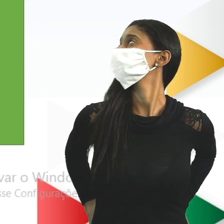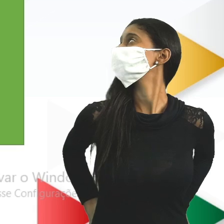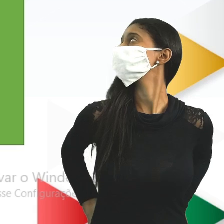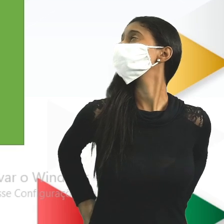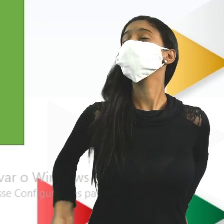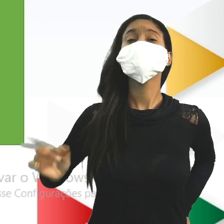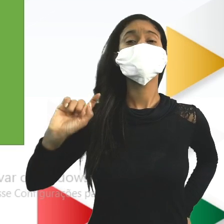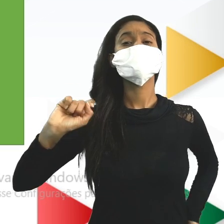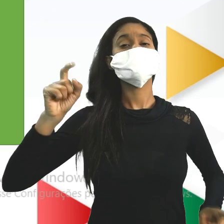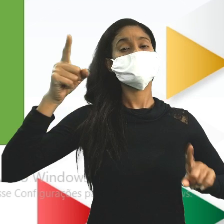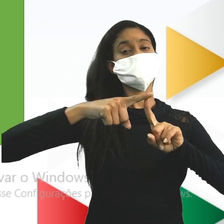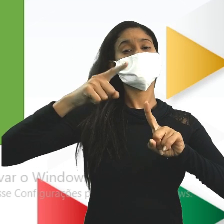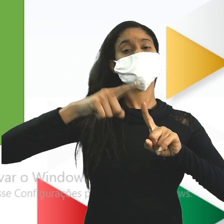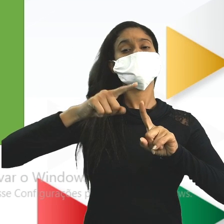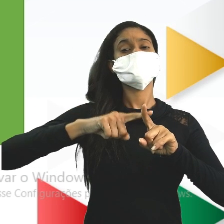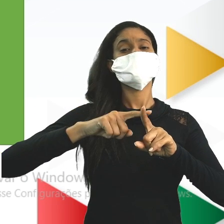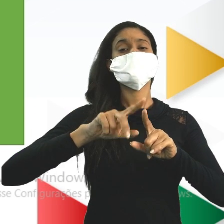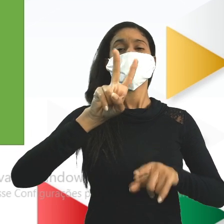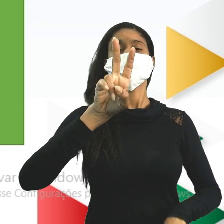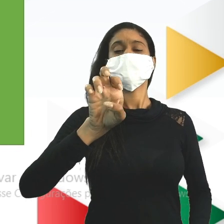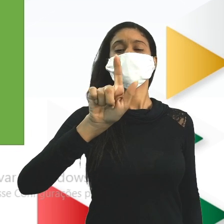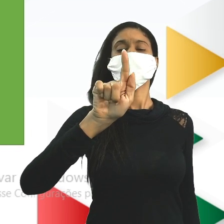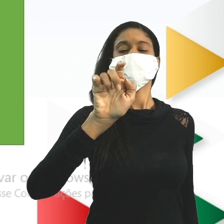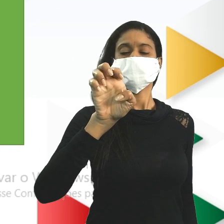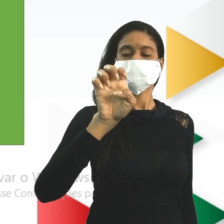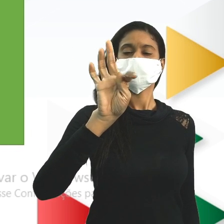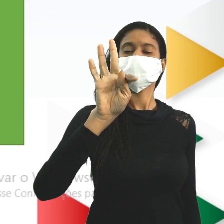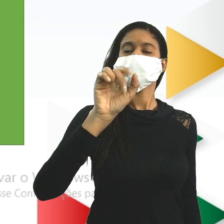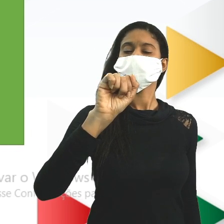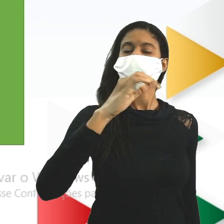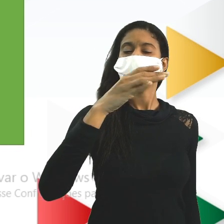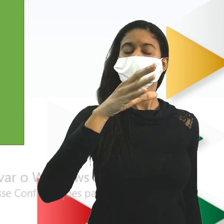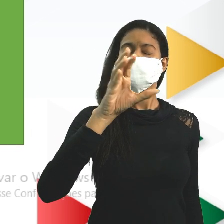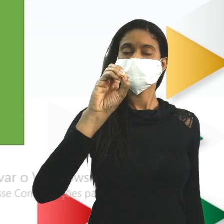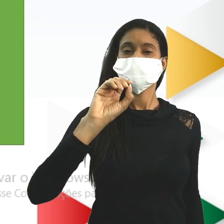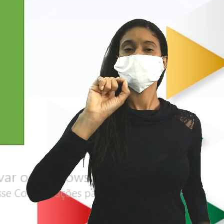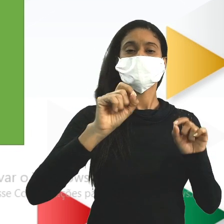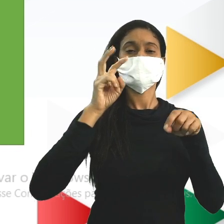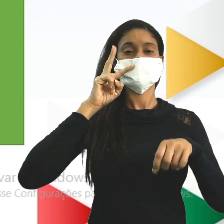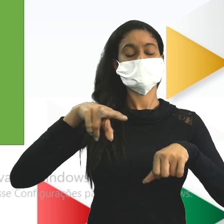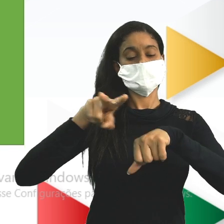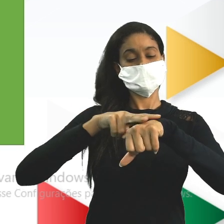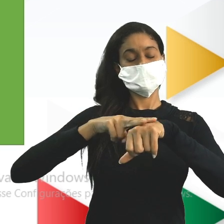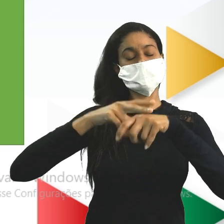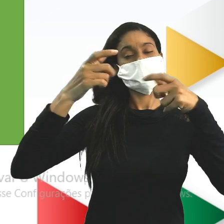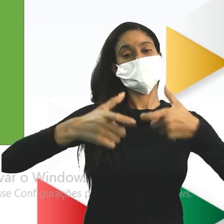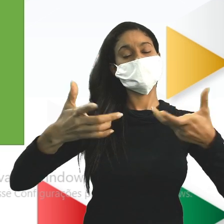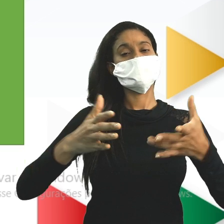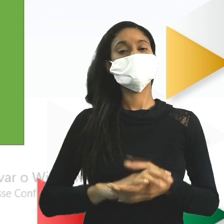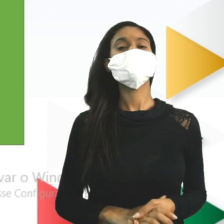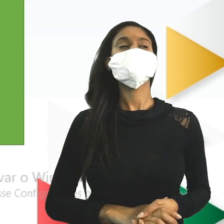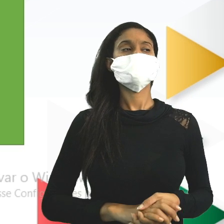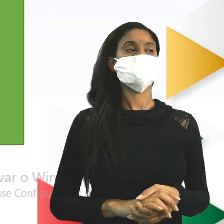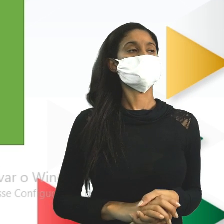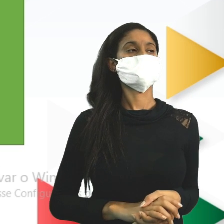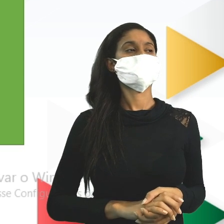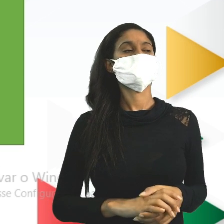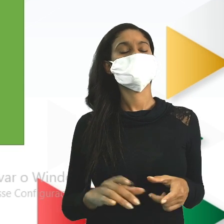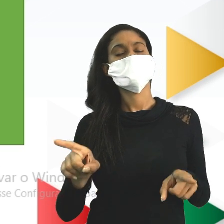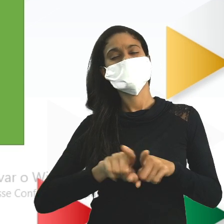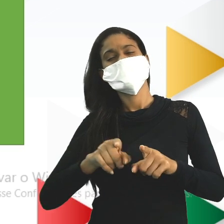tipo vegetação. Por quê? Vocês estão vendo onde está verde, onde está embranquecido,